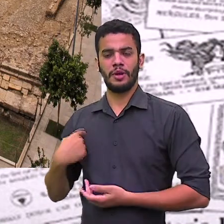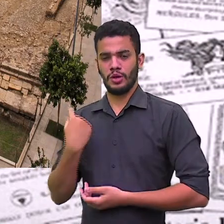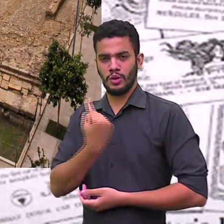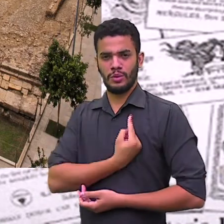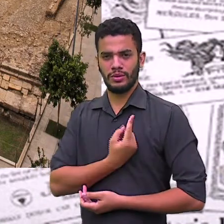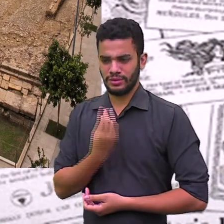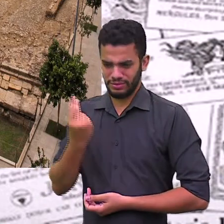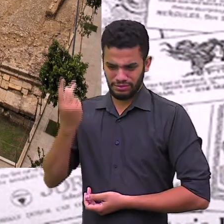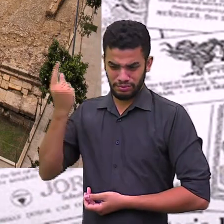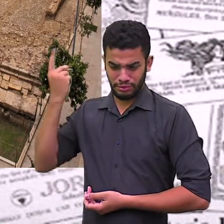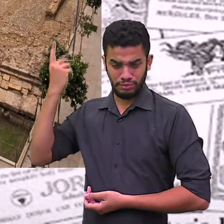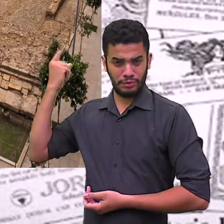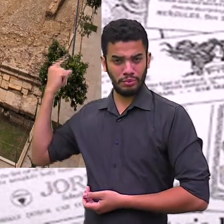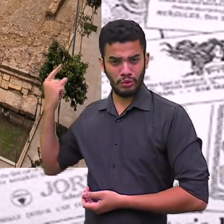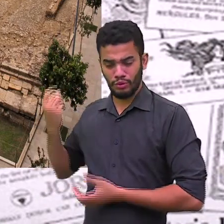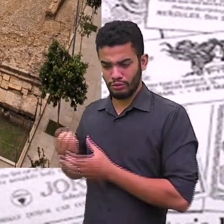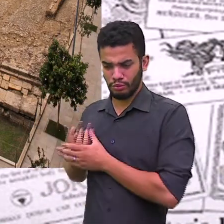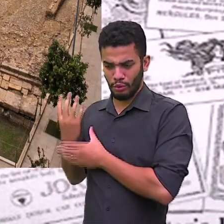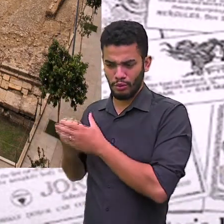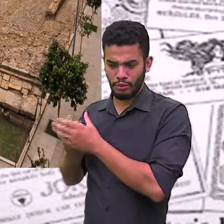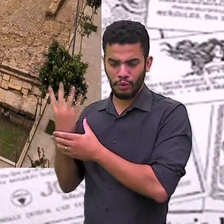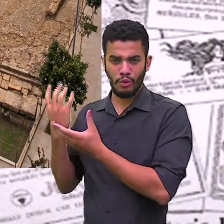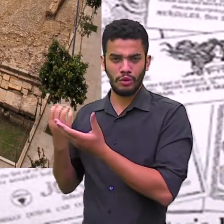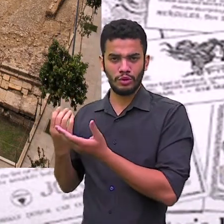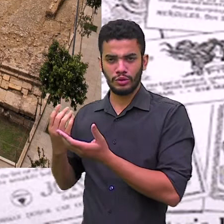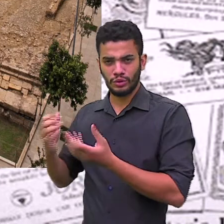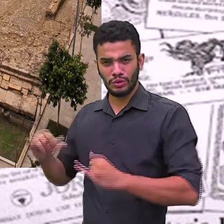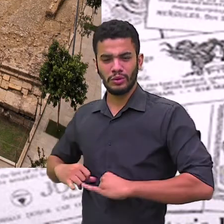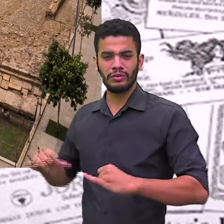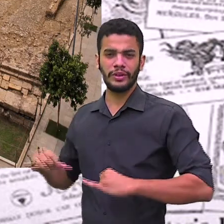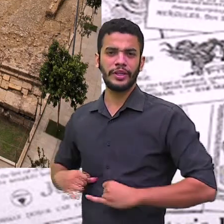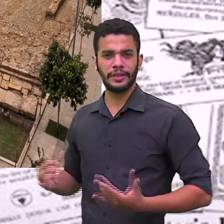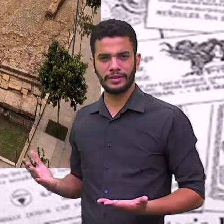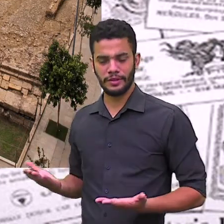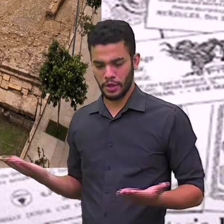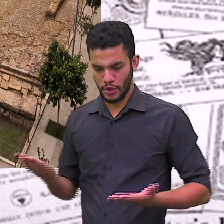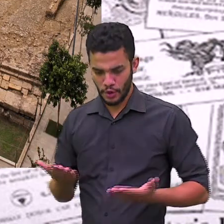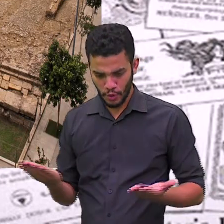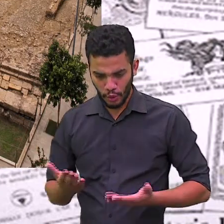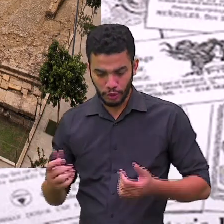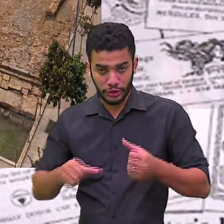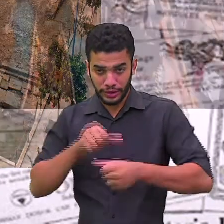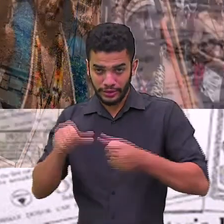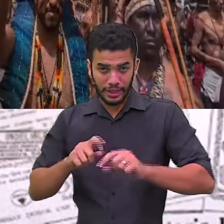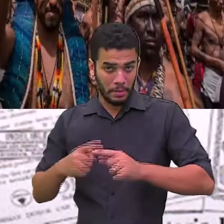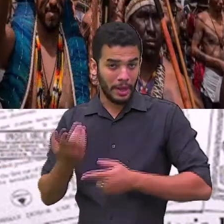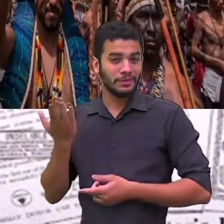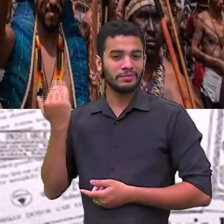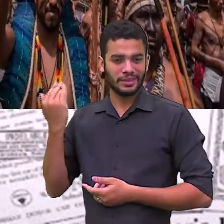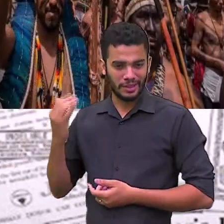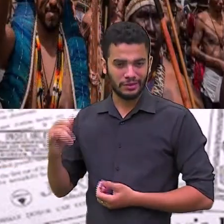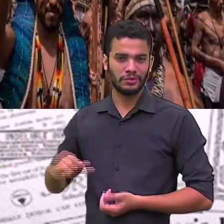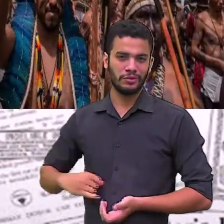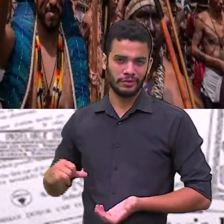continuam a sofrer. Então, é uma forma de resistência. A demarcação de terras indígenas